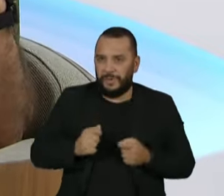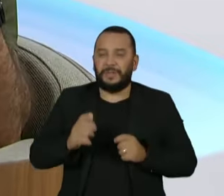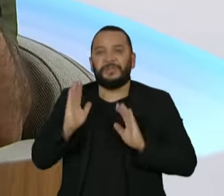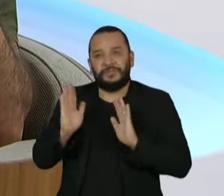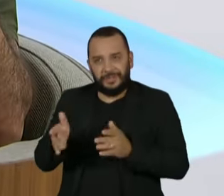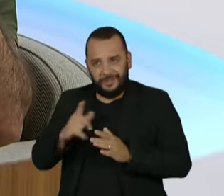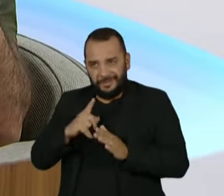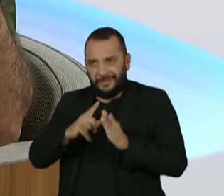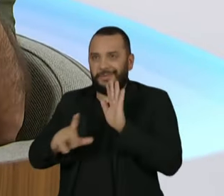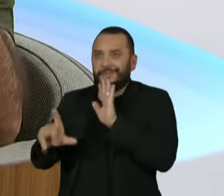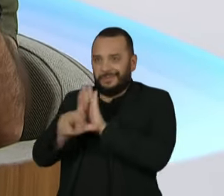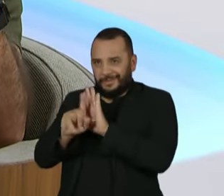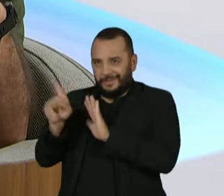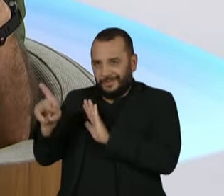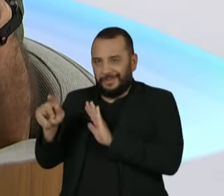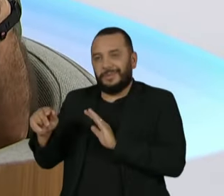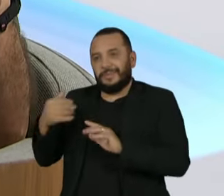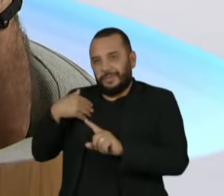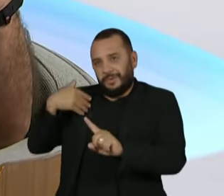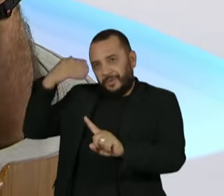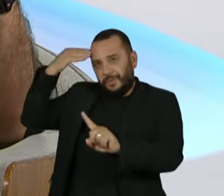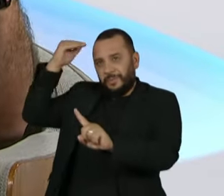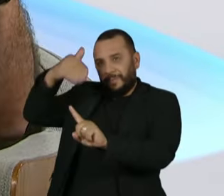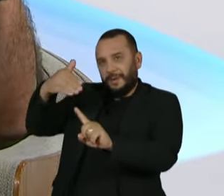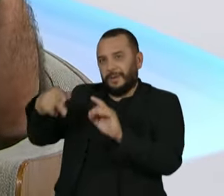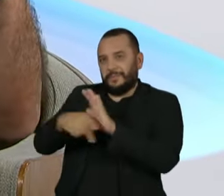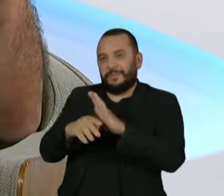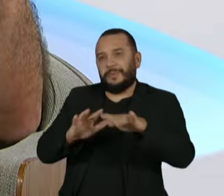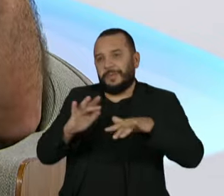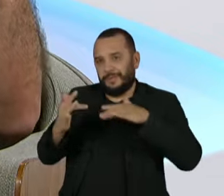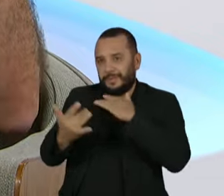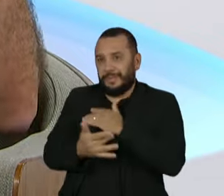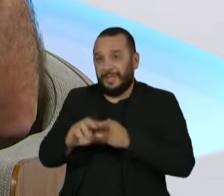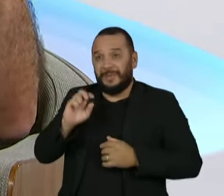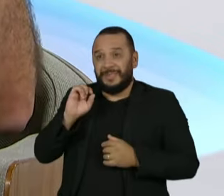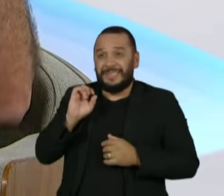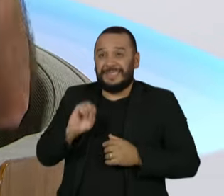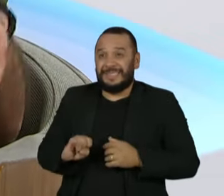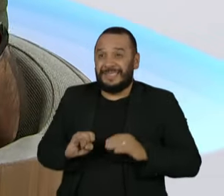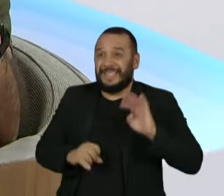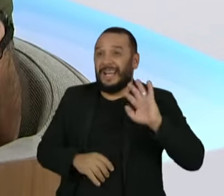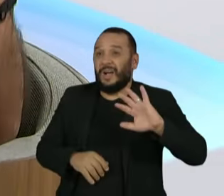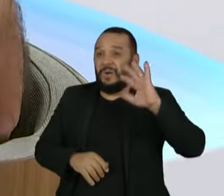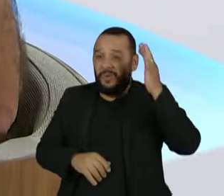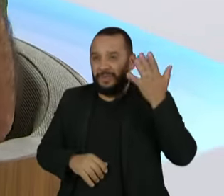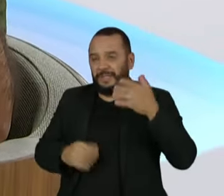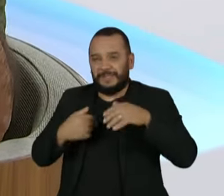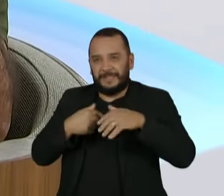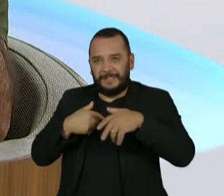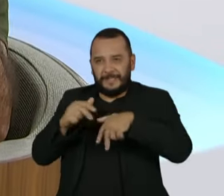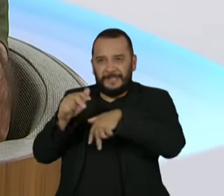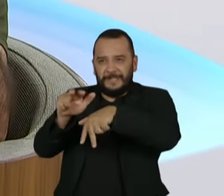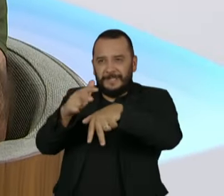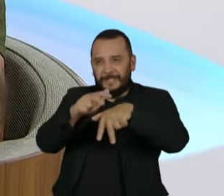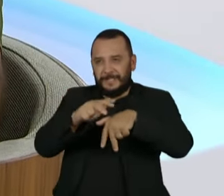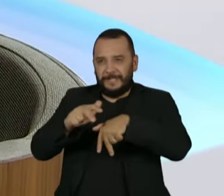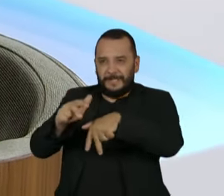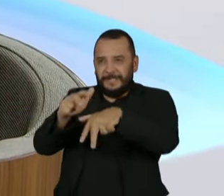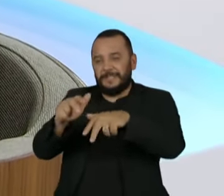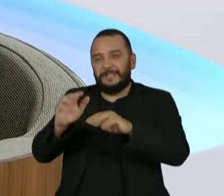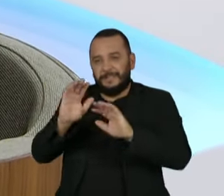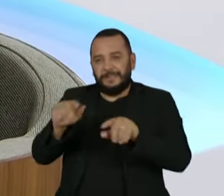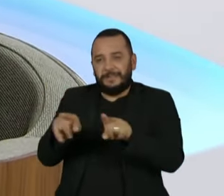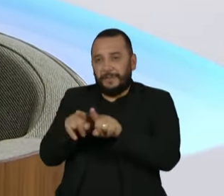pouco já há algum tempo de responsabilização das redes sociais por causa de um conjunto de manipulações que elas fizeram com seus